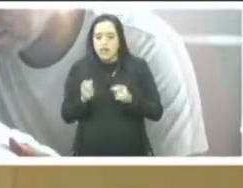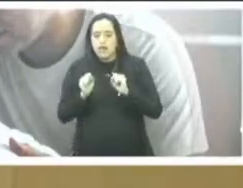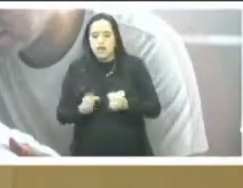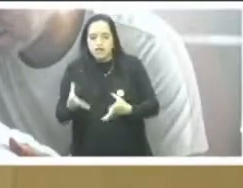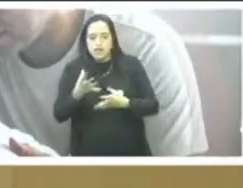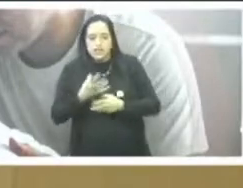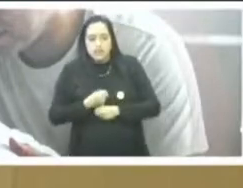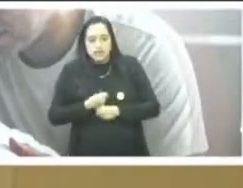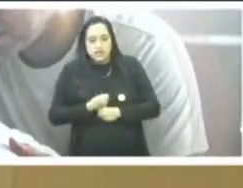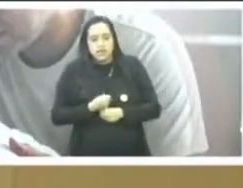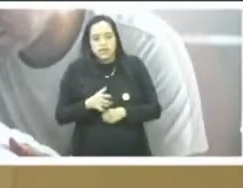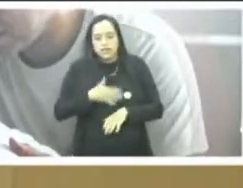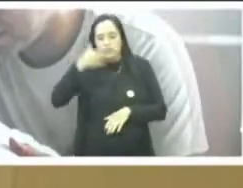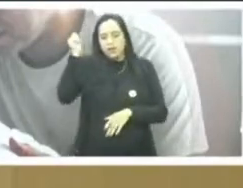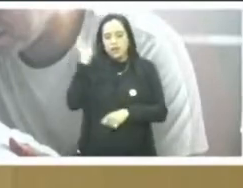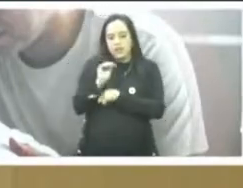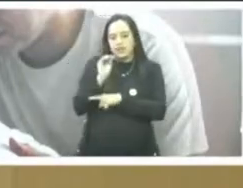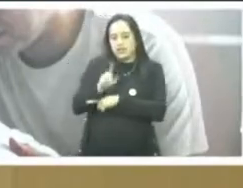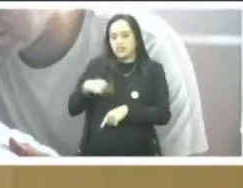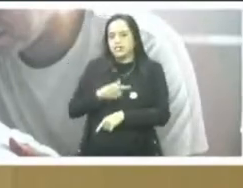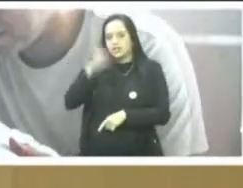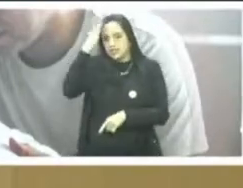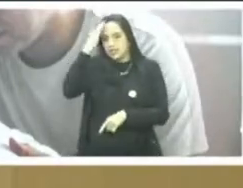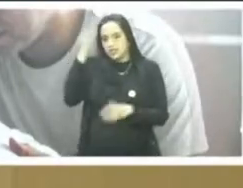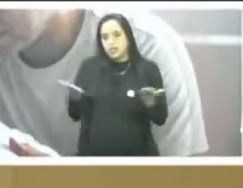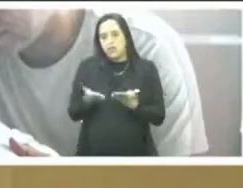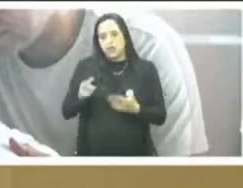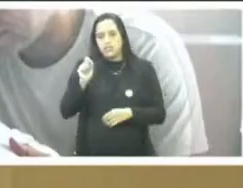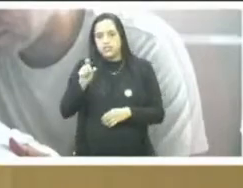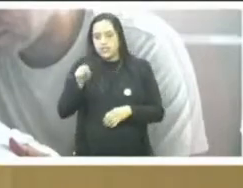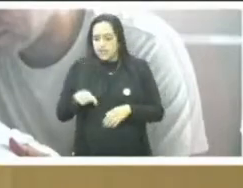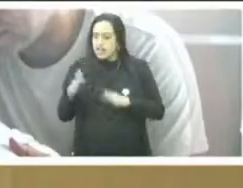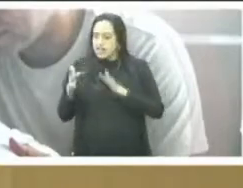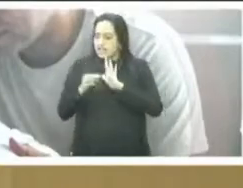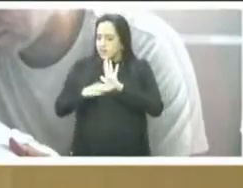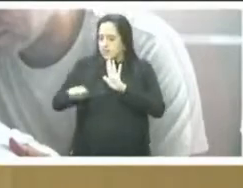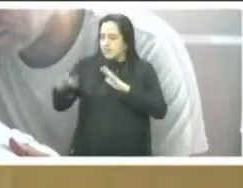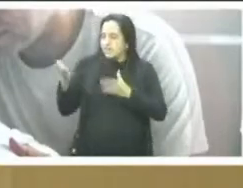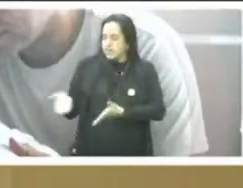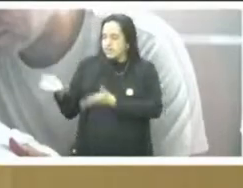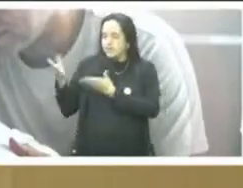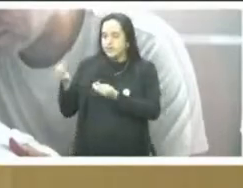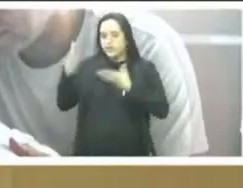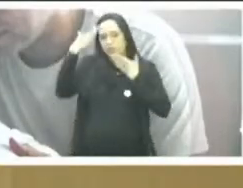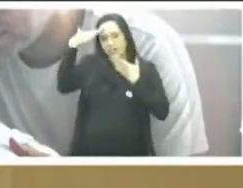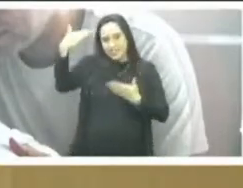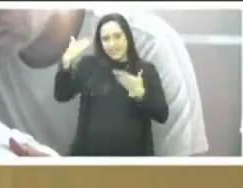melhor cuidado que a gente sabe hoje que é o método Canguru. Obrigada.